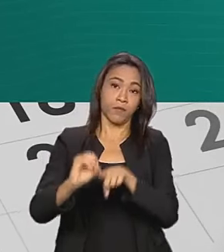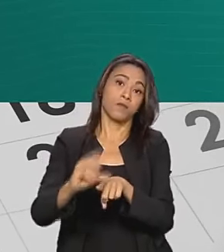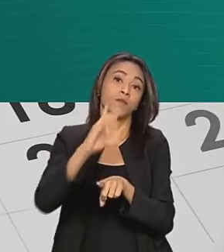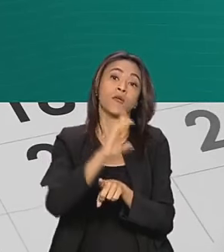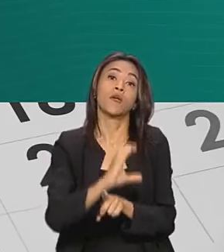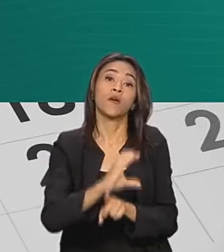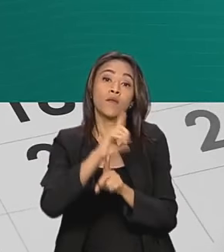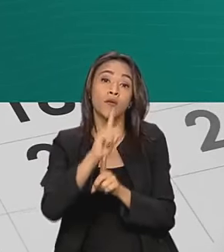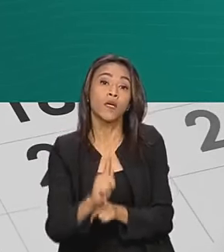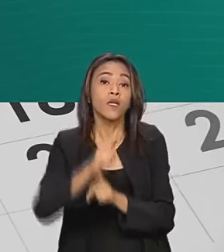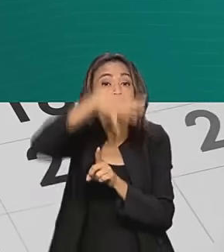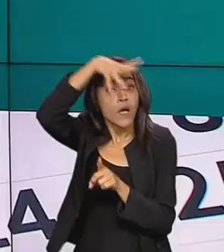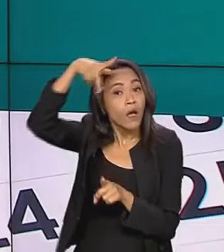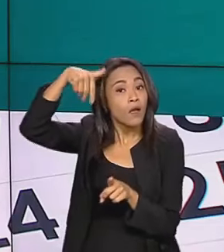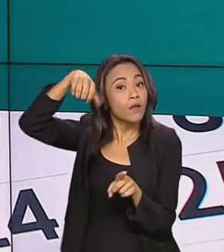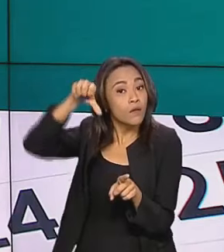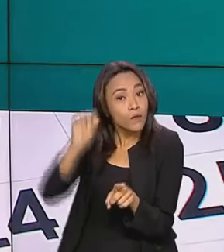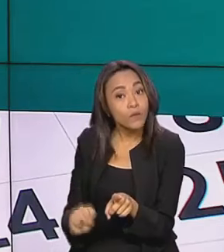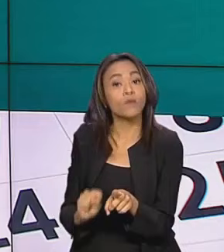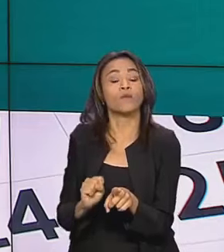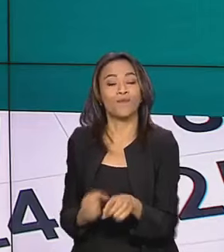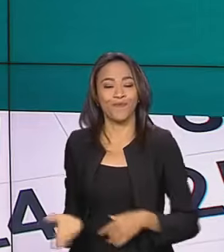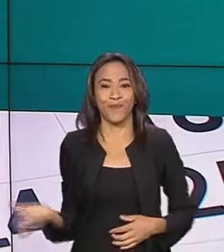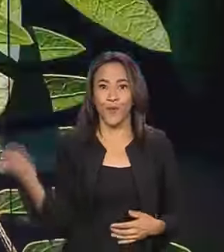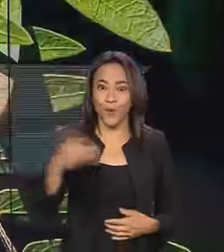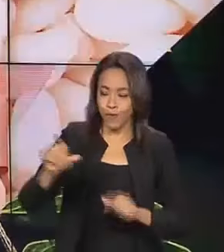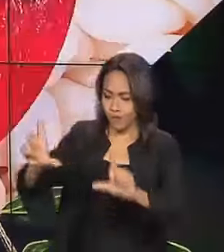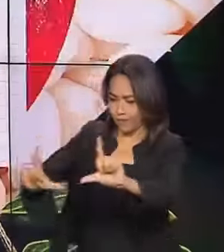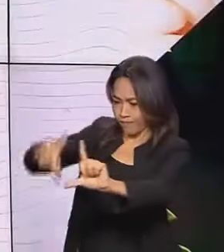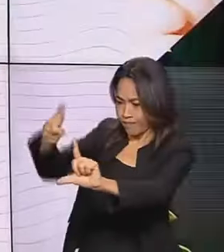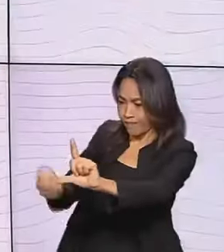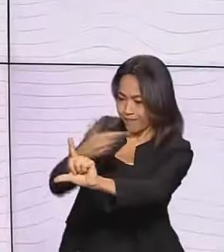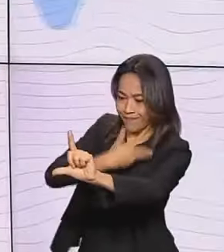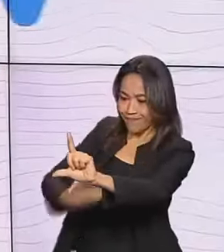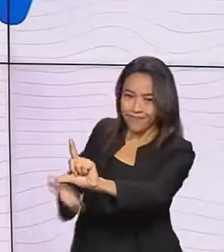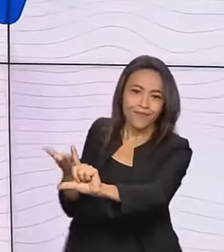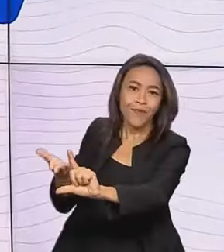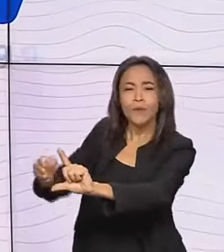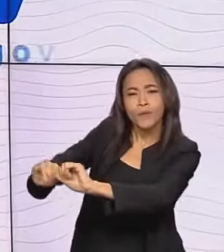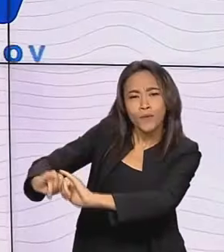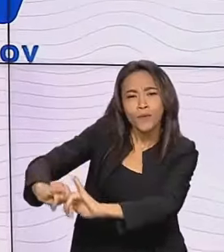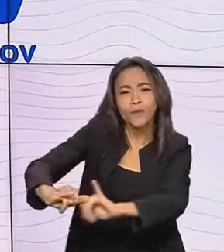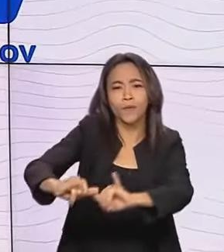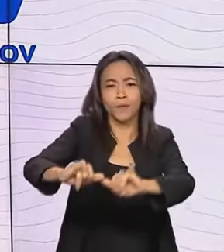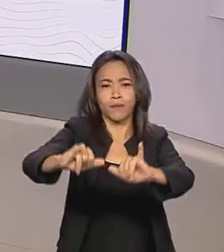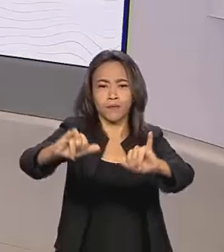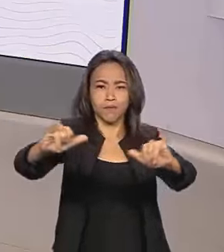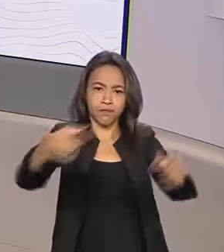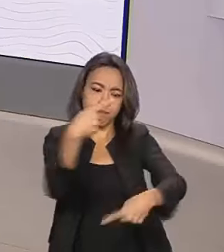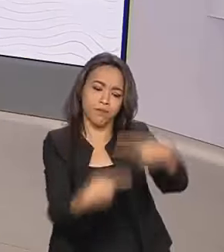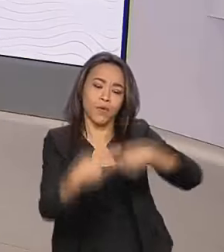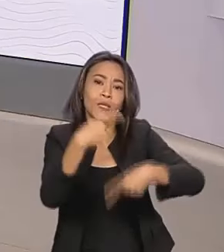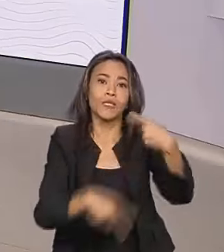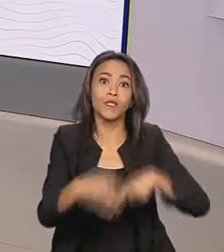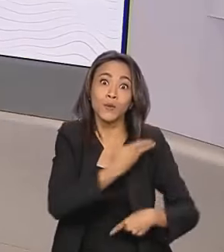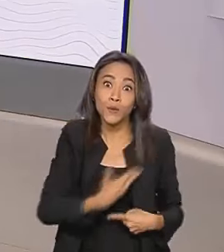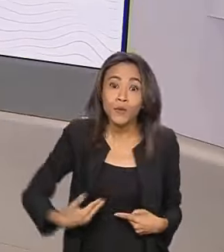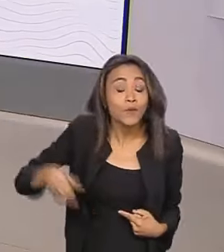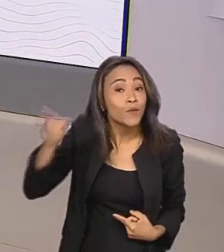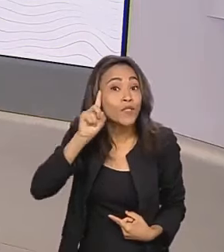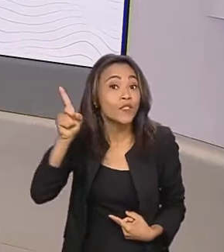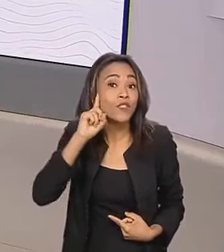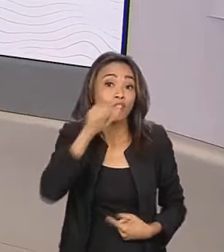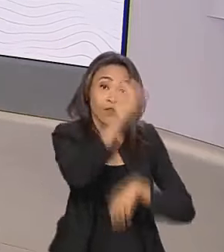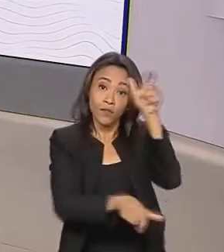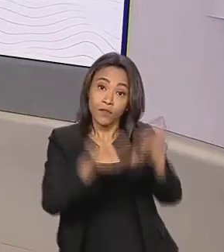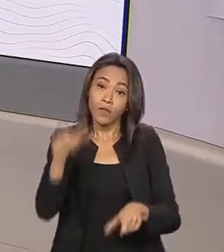do Sul o canal gov Nasce hoje para divulgar as políticas públicas que estão no dia a dia das